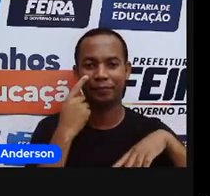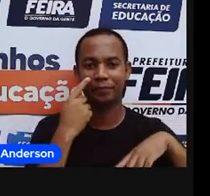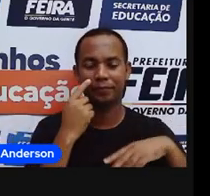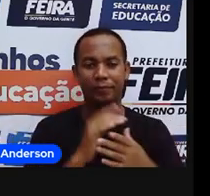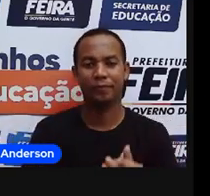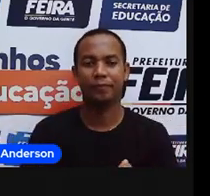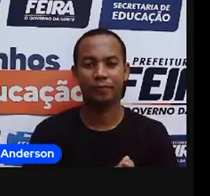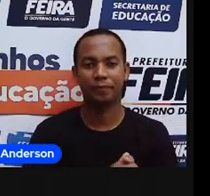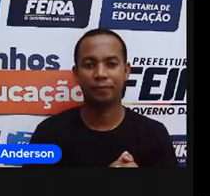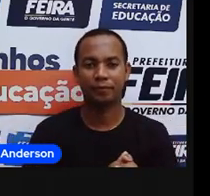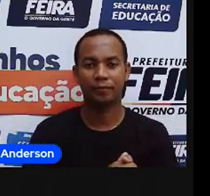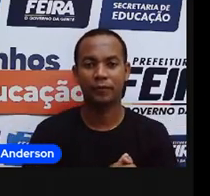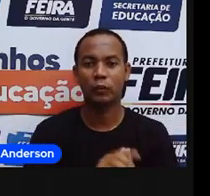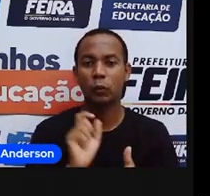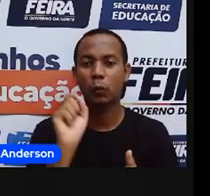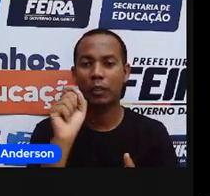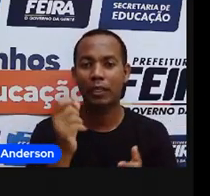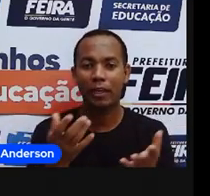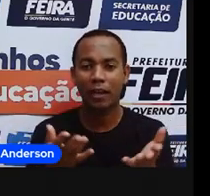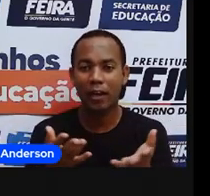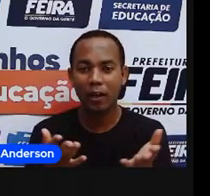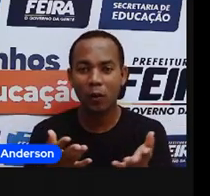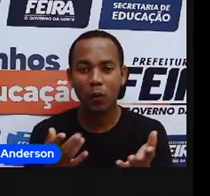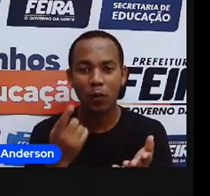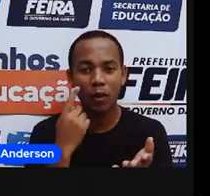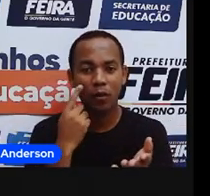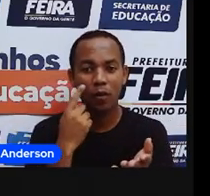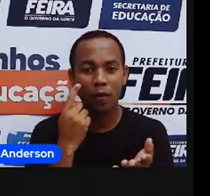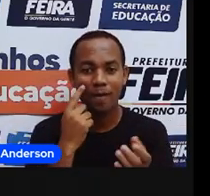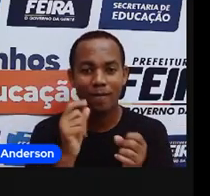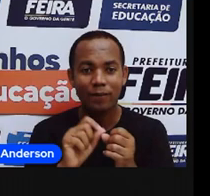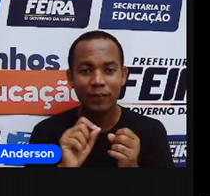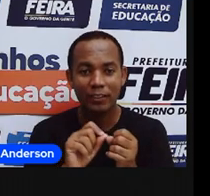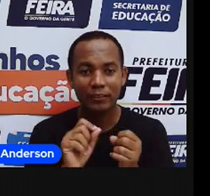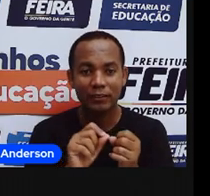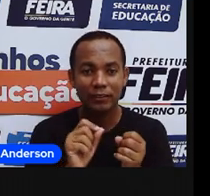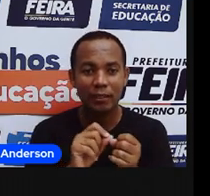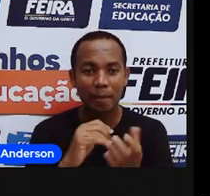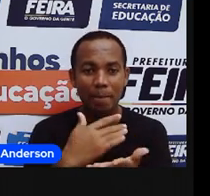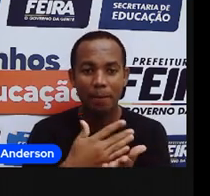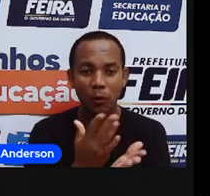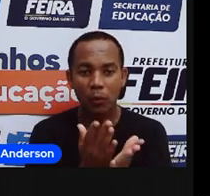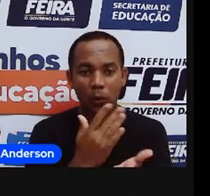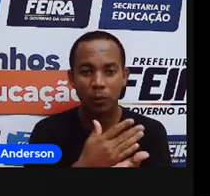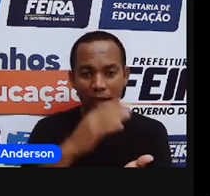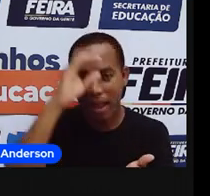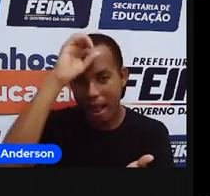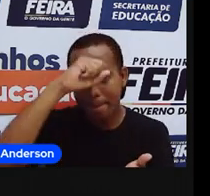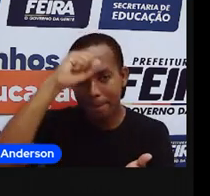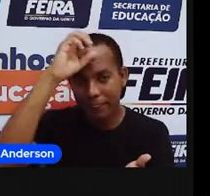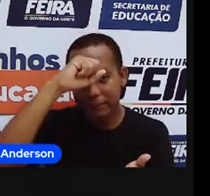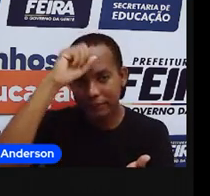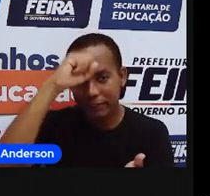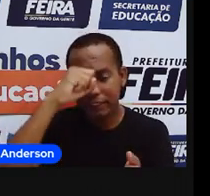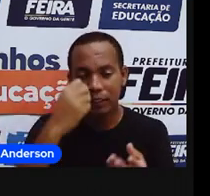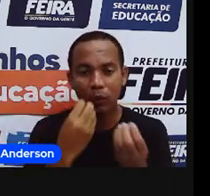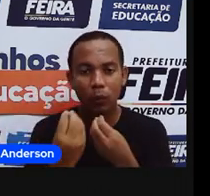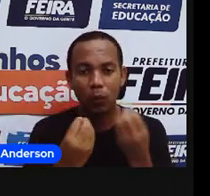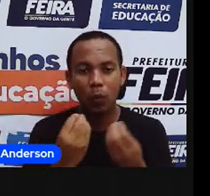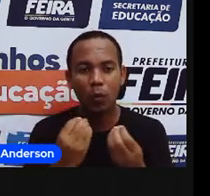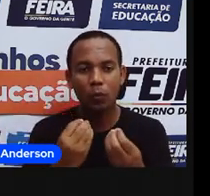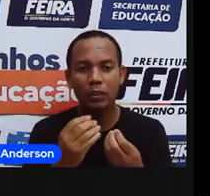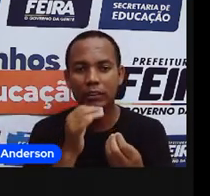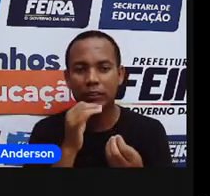dos indígenas. Que tal agora uma receita de bolo de aipim? Fique atento ou atenta à quantidade